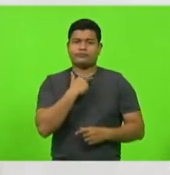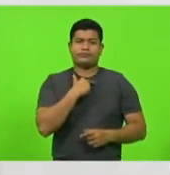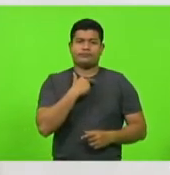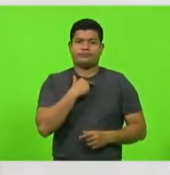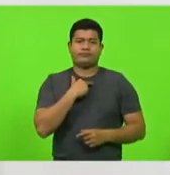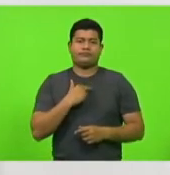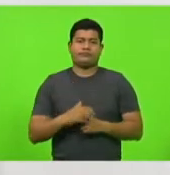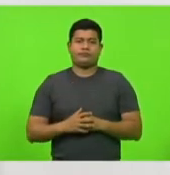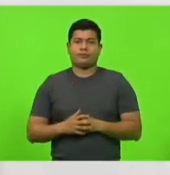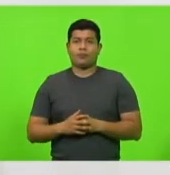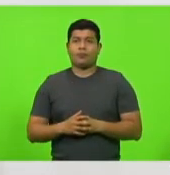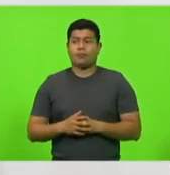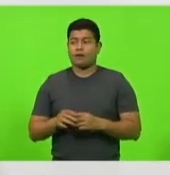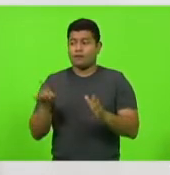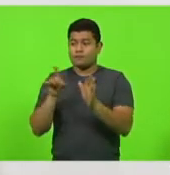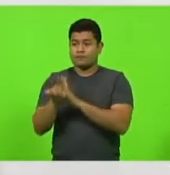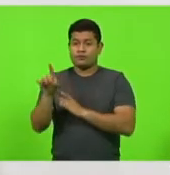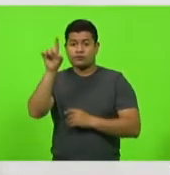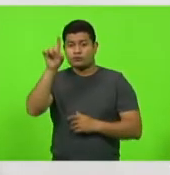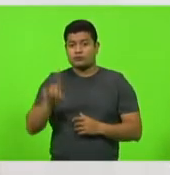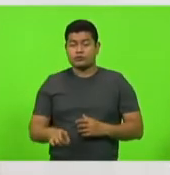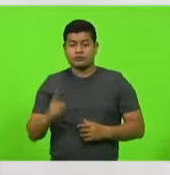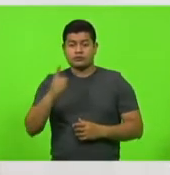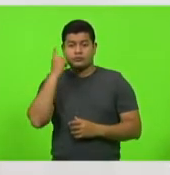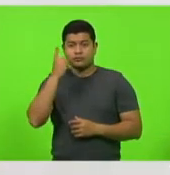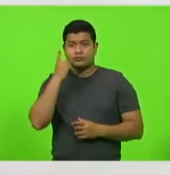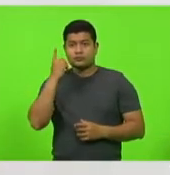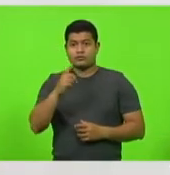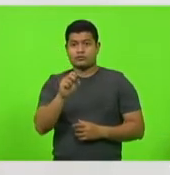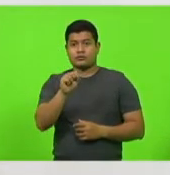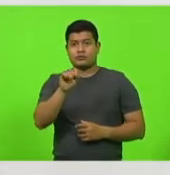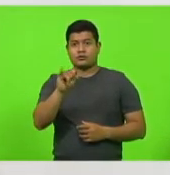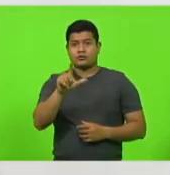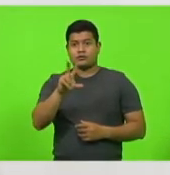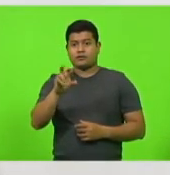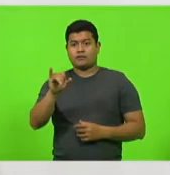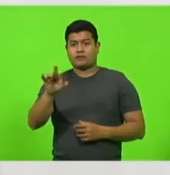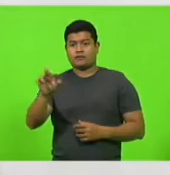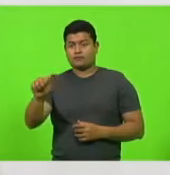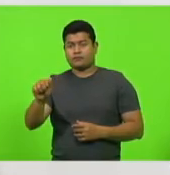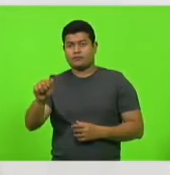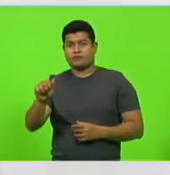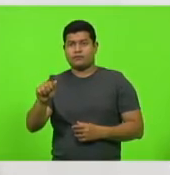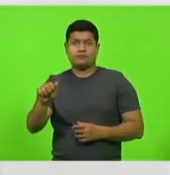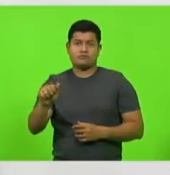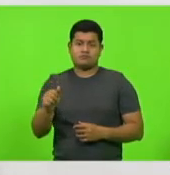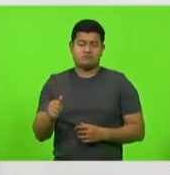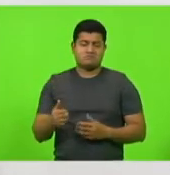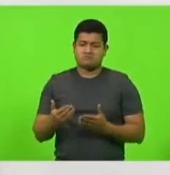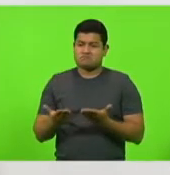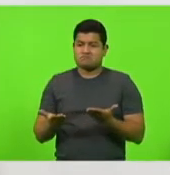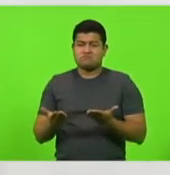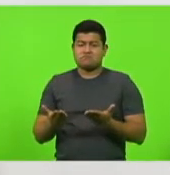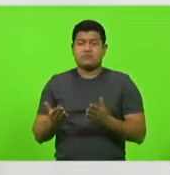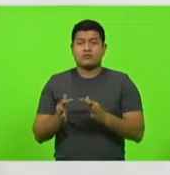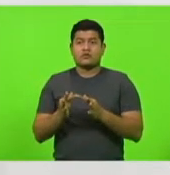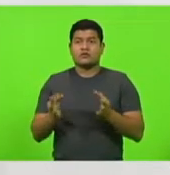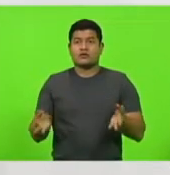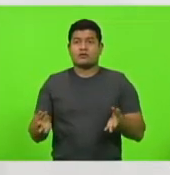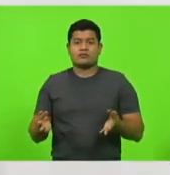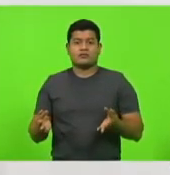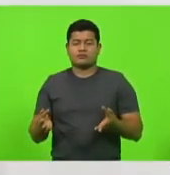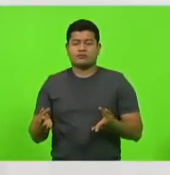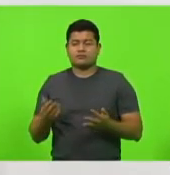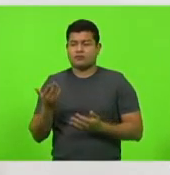que os direitos dos deputados Silveira? Os direitos do deputado Silveira simplesmente vão para o